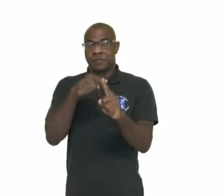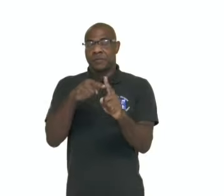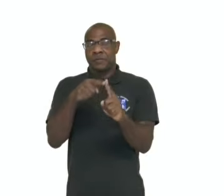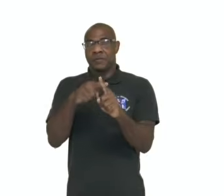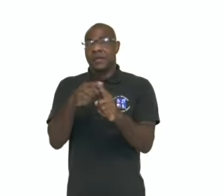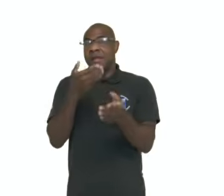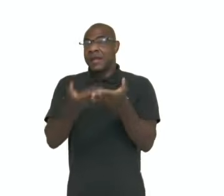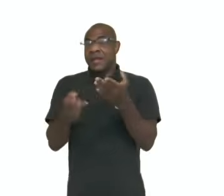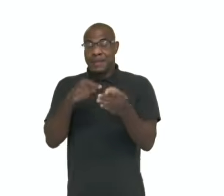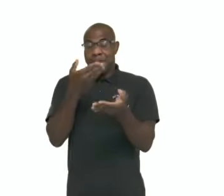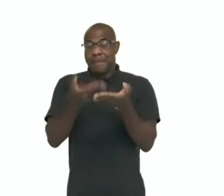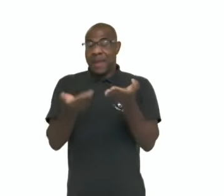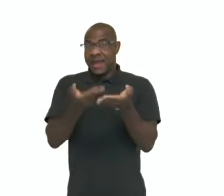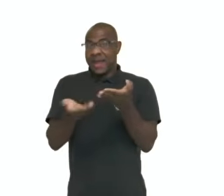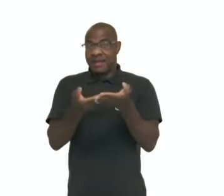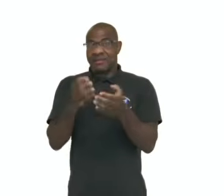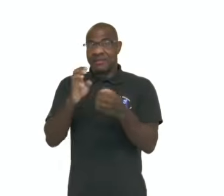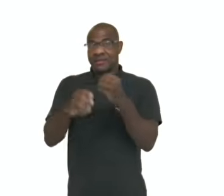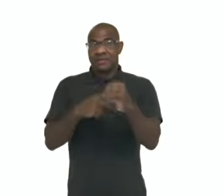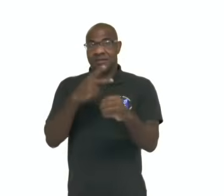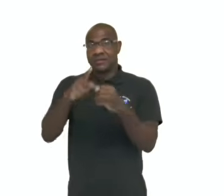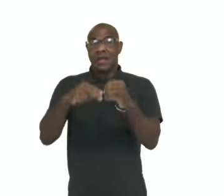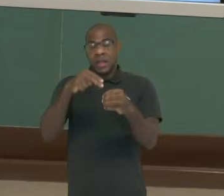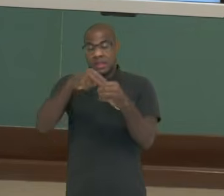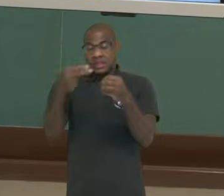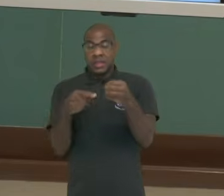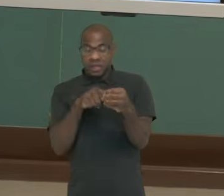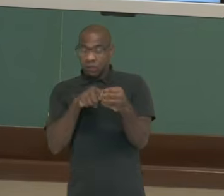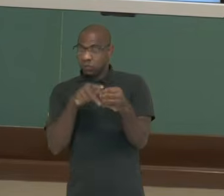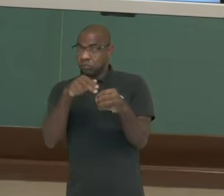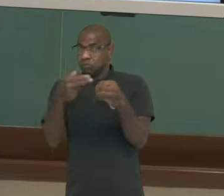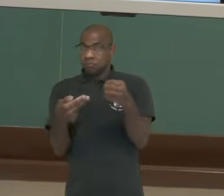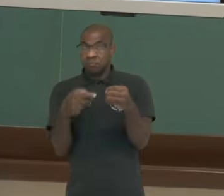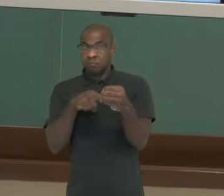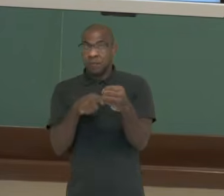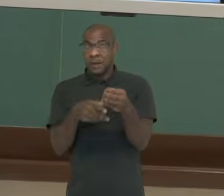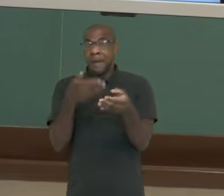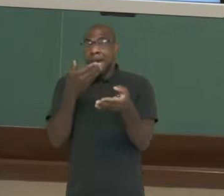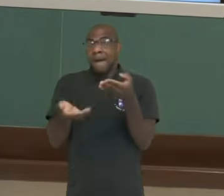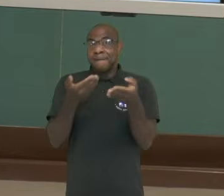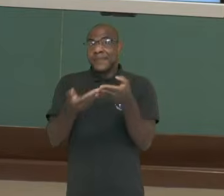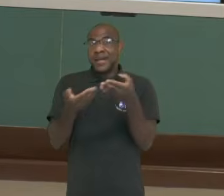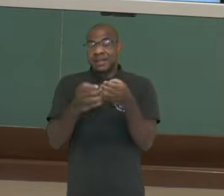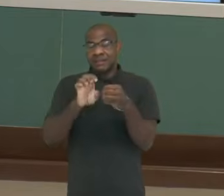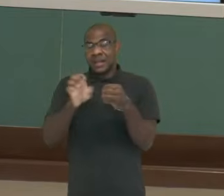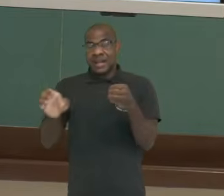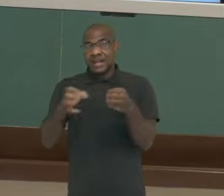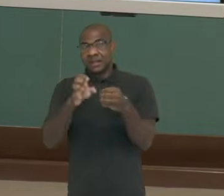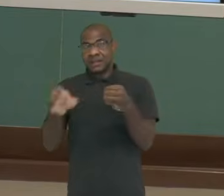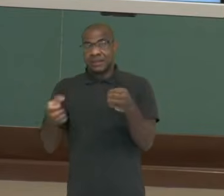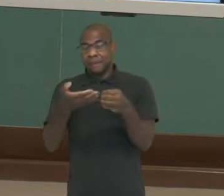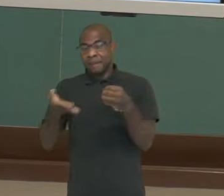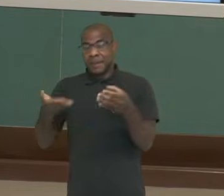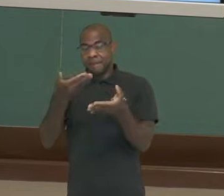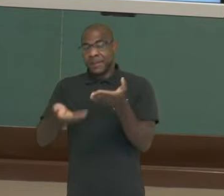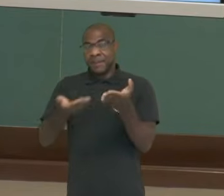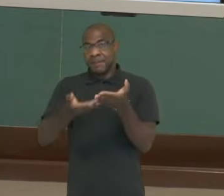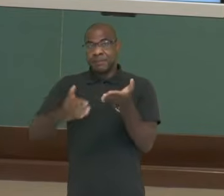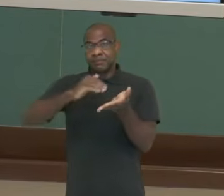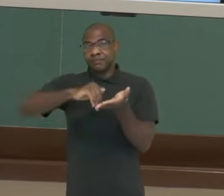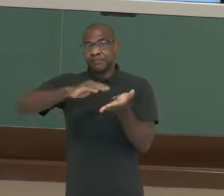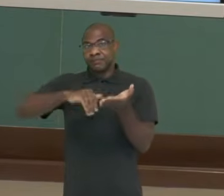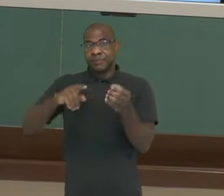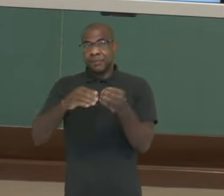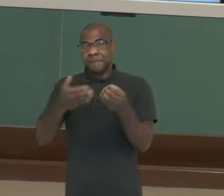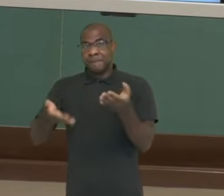ele perde, olha aqui, ó, o corpo neutro, perdendo os seus elétrons aqui, né, da eletrosfera,